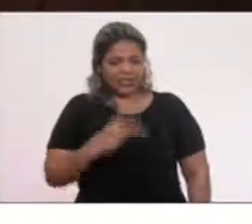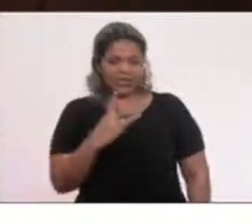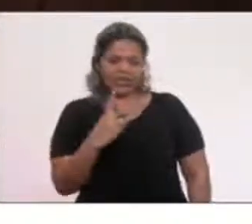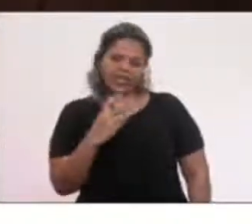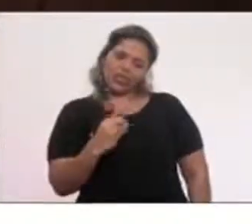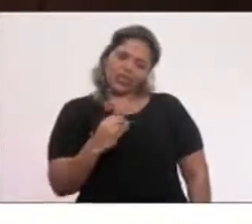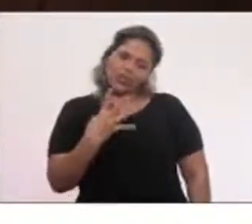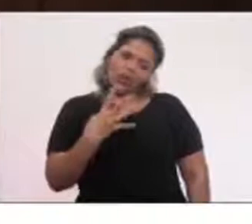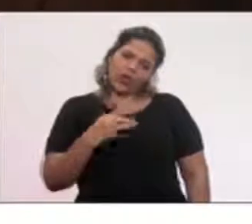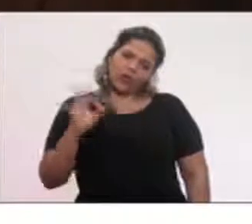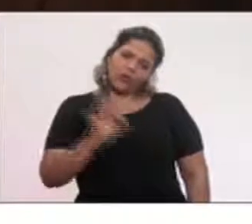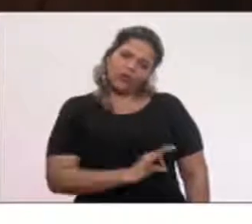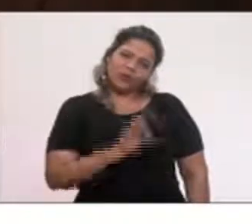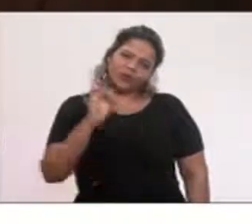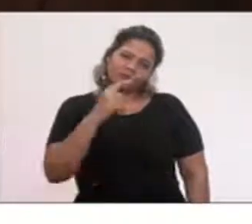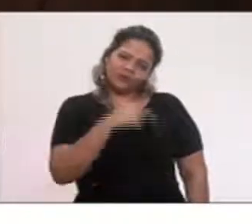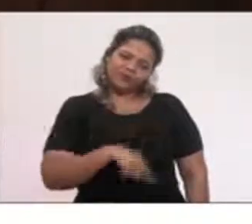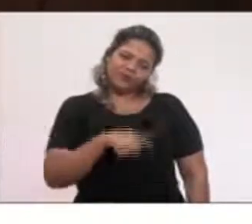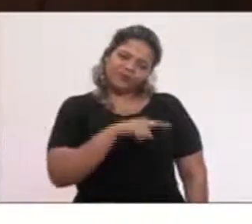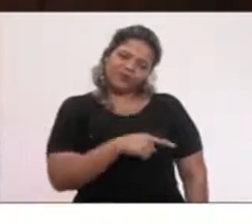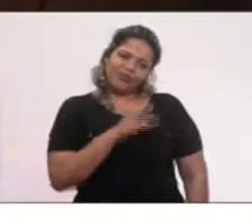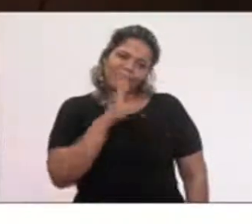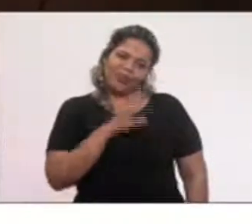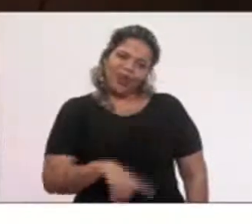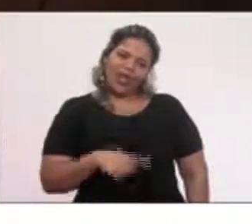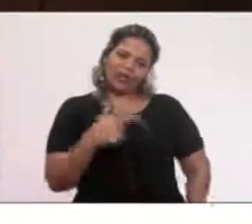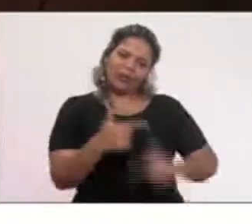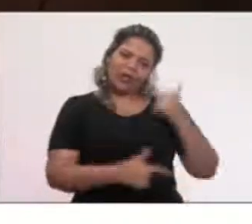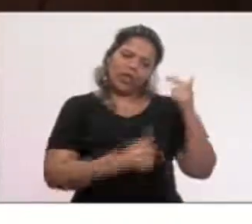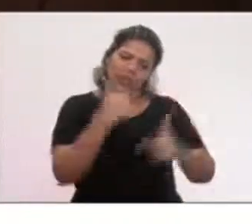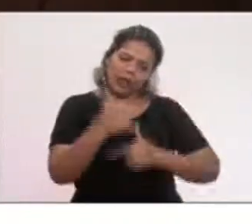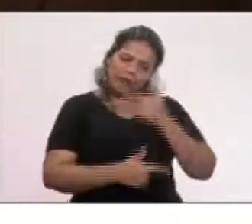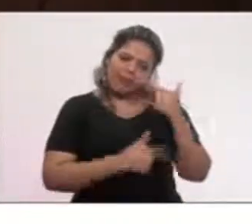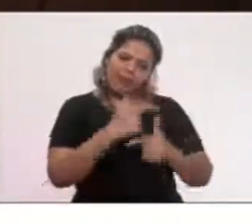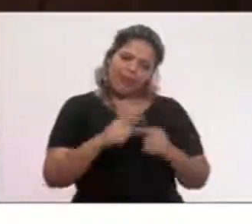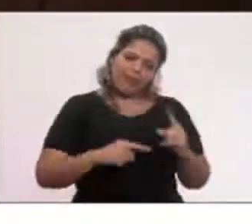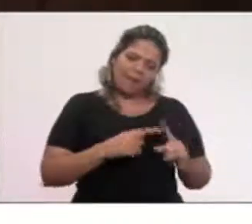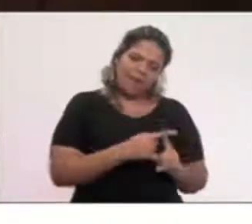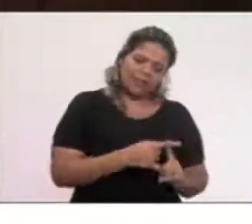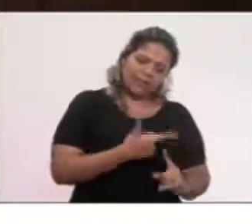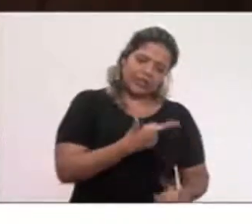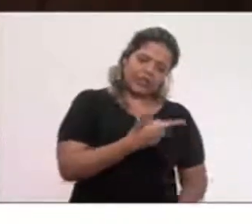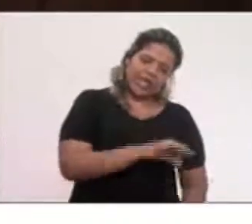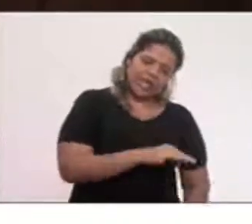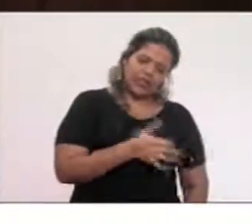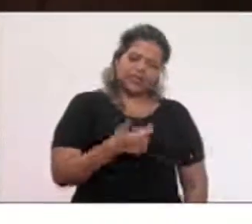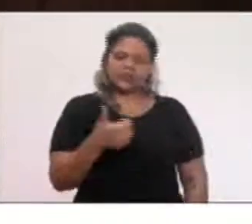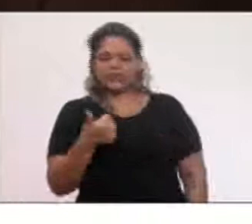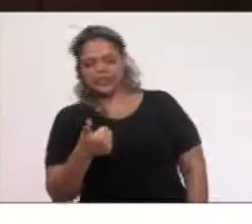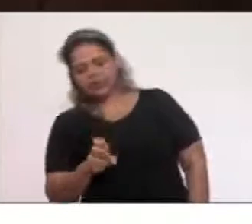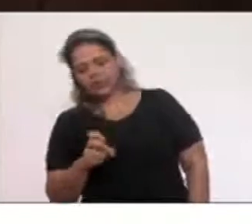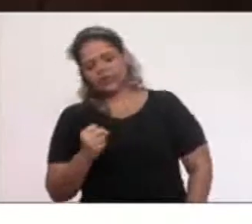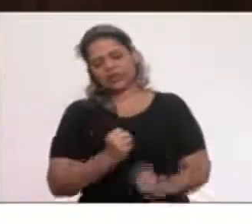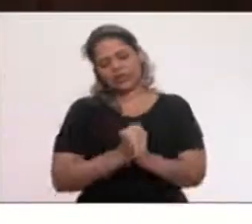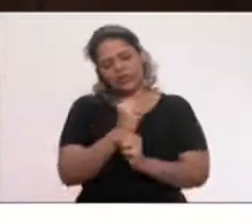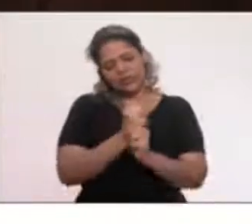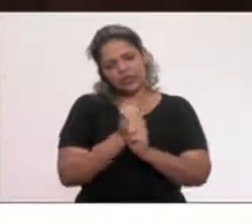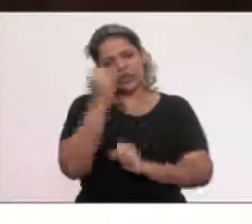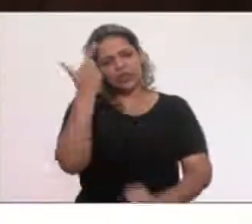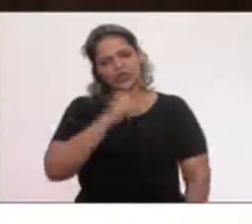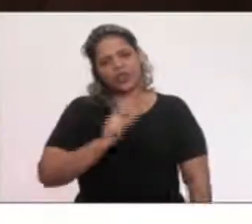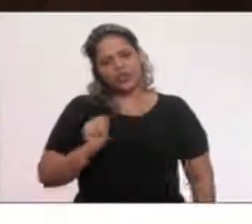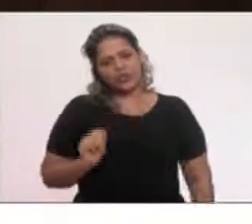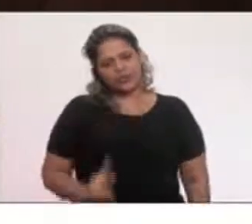30% a 40%. Isso tendo que trabalhar mais 10 ou 15 anos para conseguir